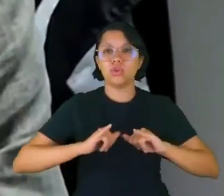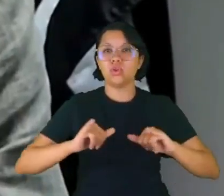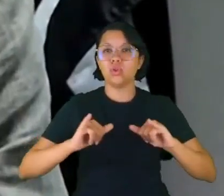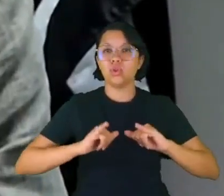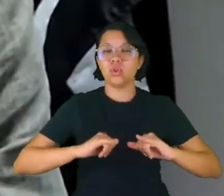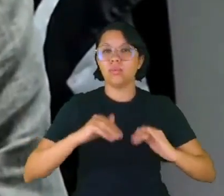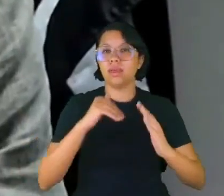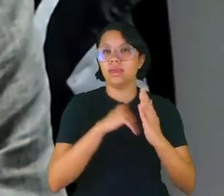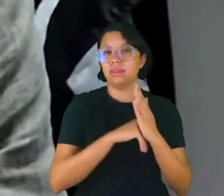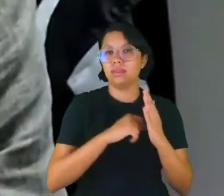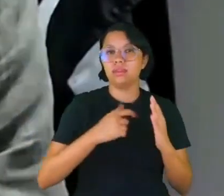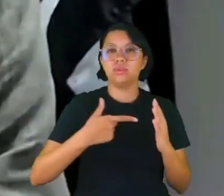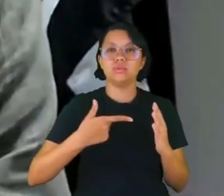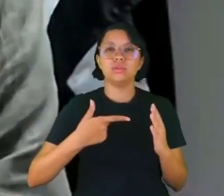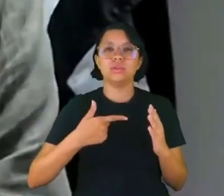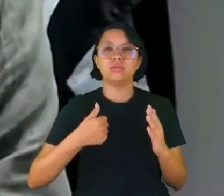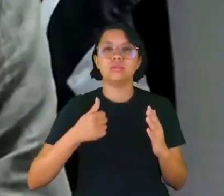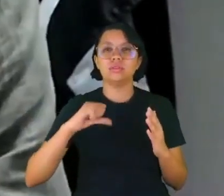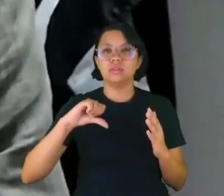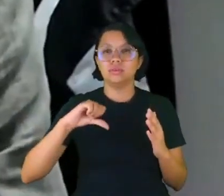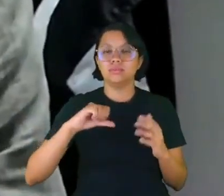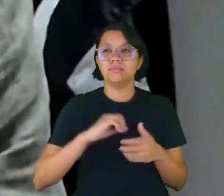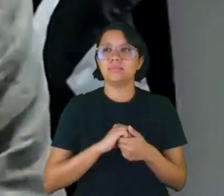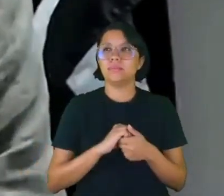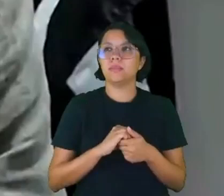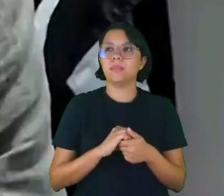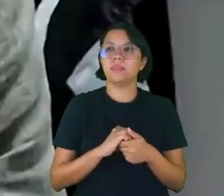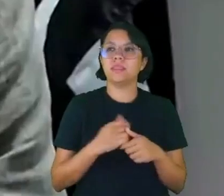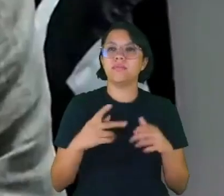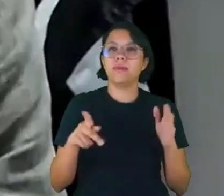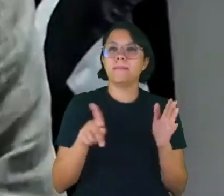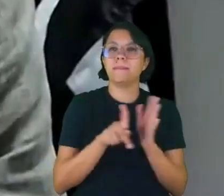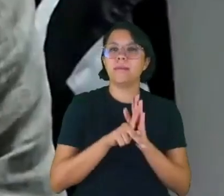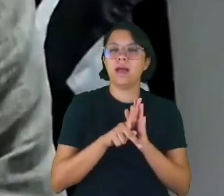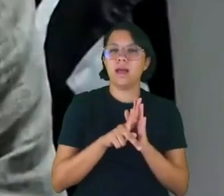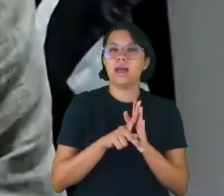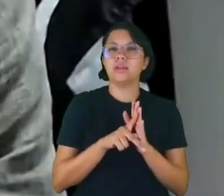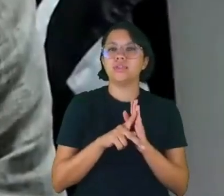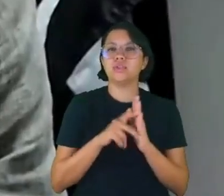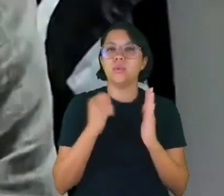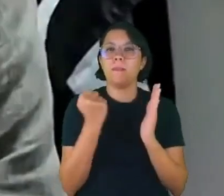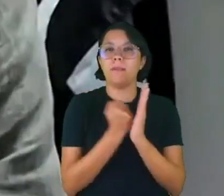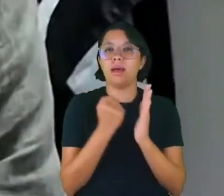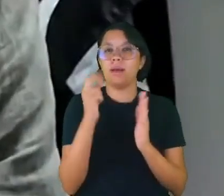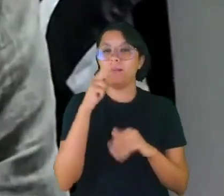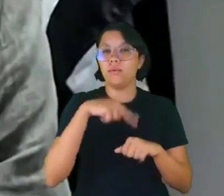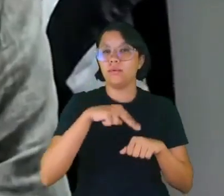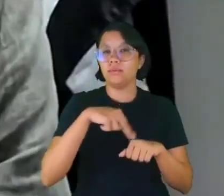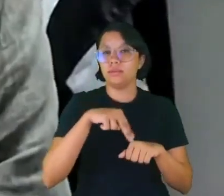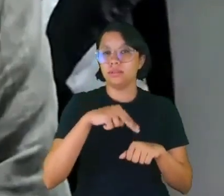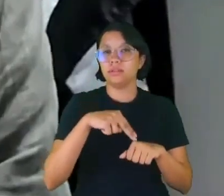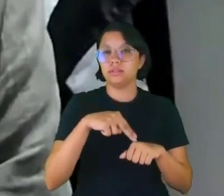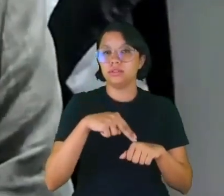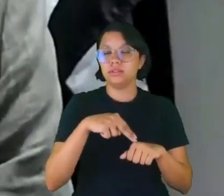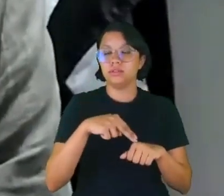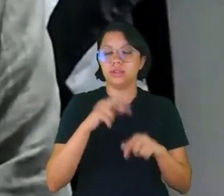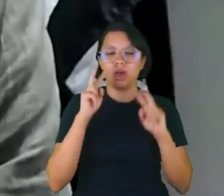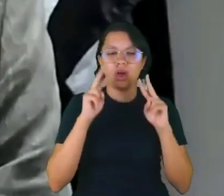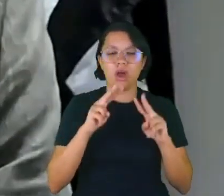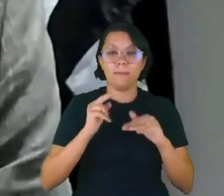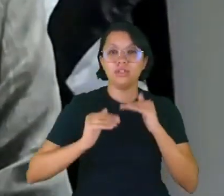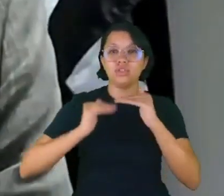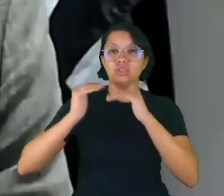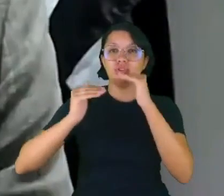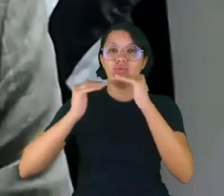interno, 219. O mercado interno integra o patrimônio nacional e será incentivado de modo a viabilizar o desenvolvimento cultural